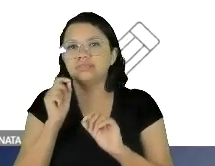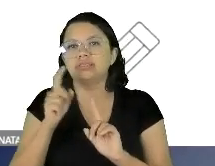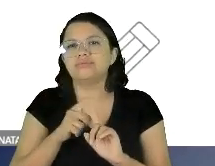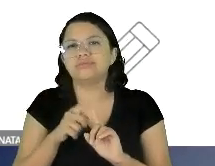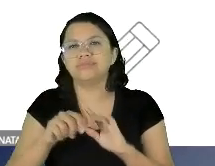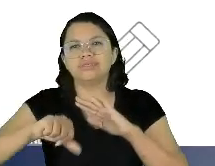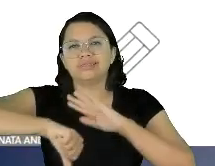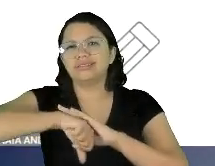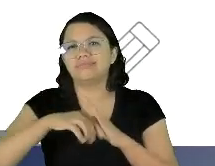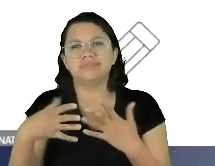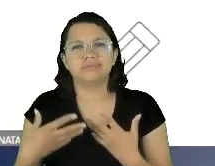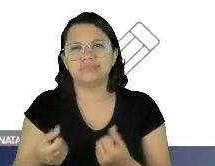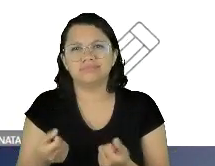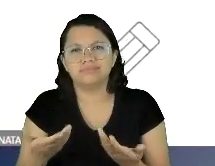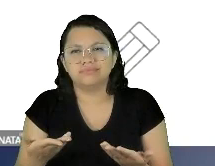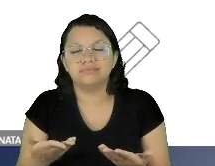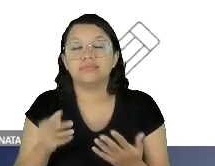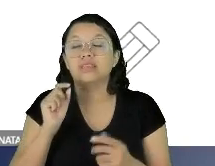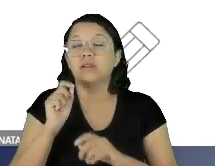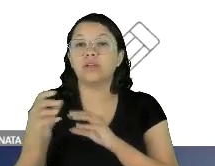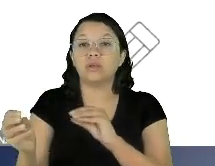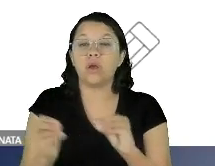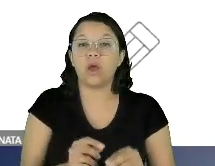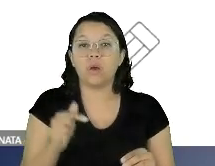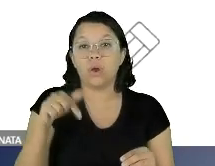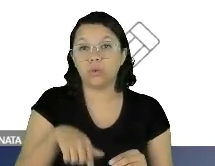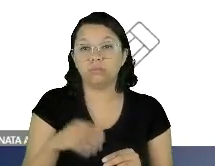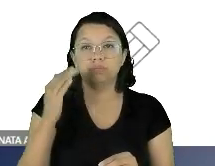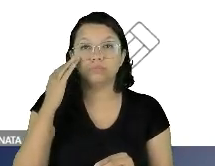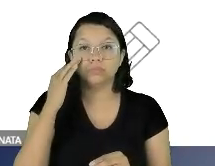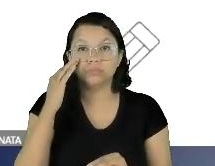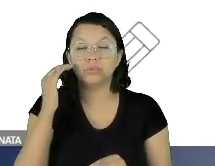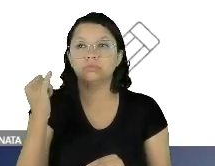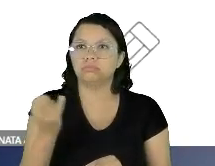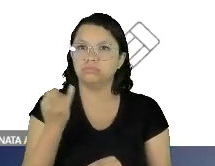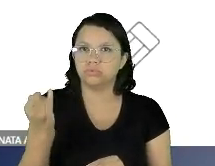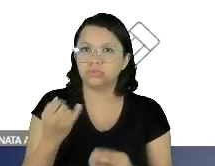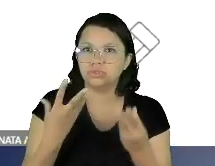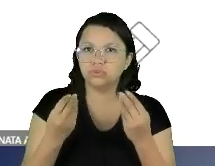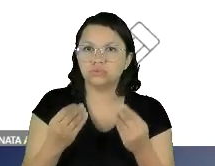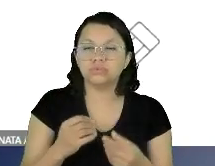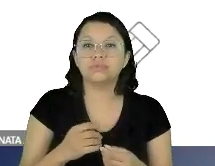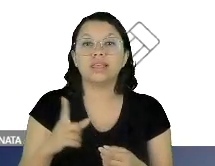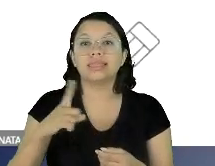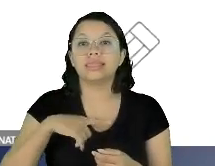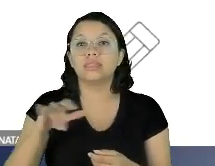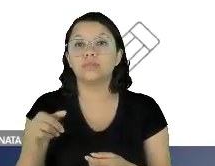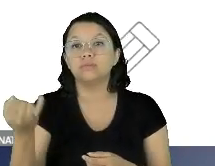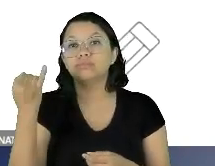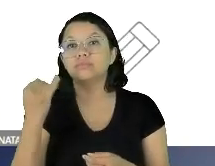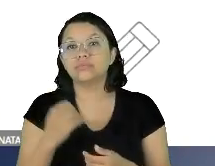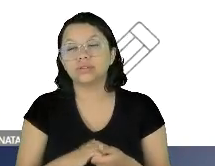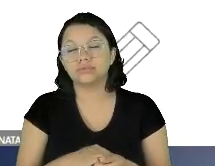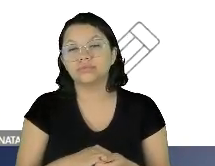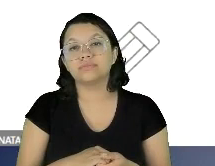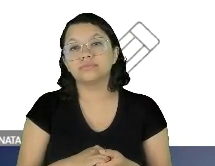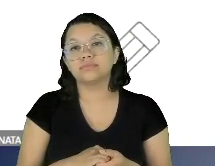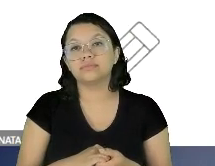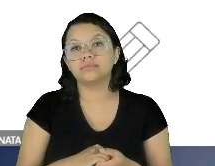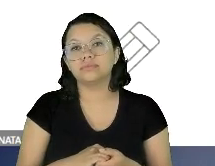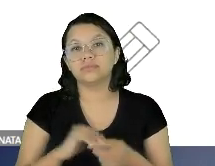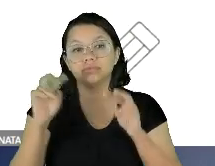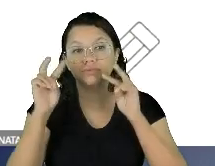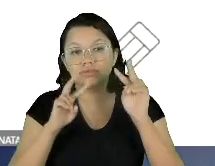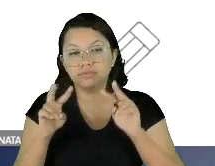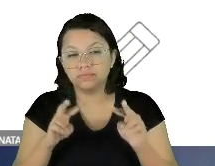cabível, né? O que eu trago aqui, que eu acho interessante, é sempre ter a oportunidade de